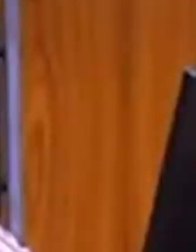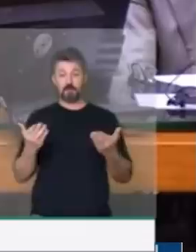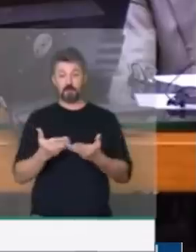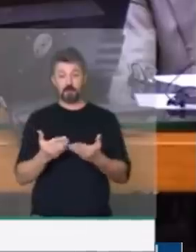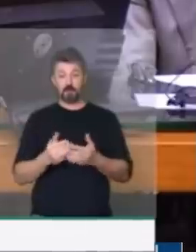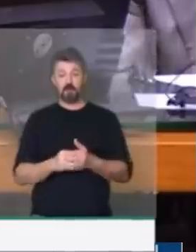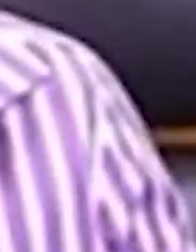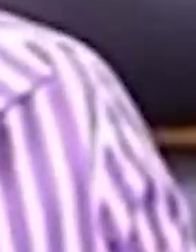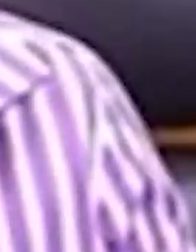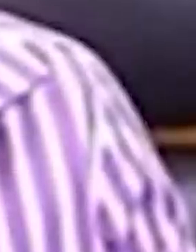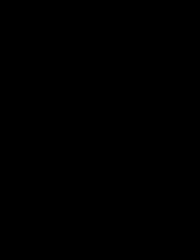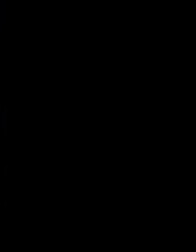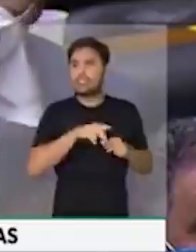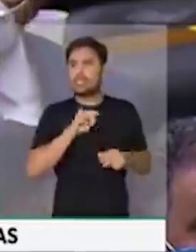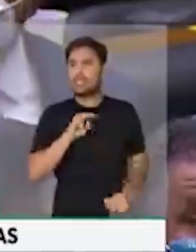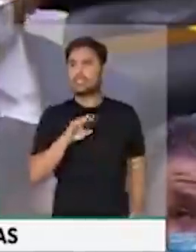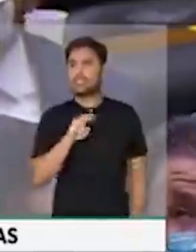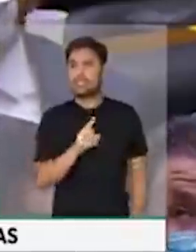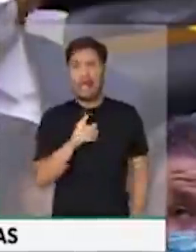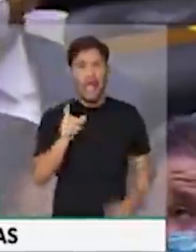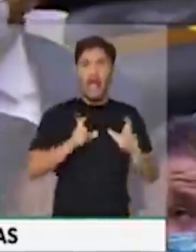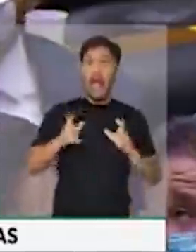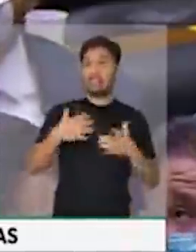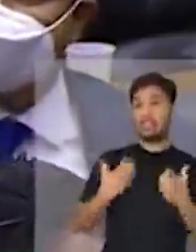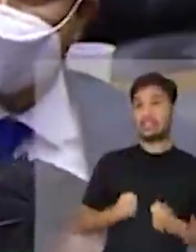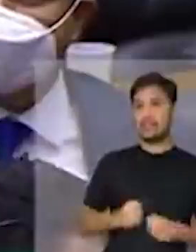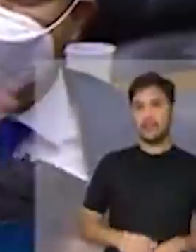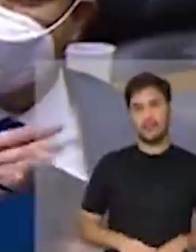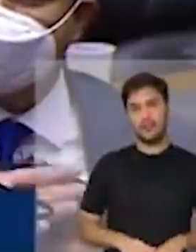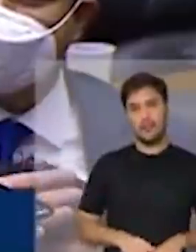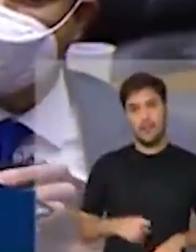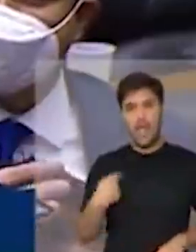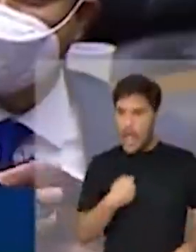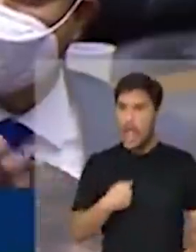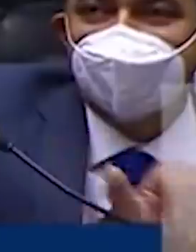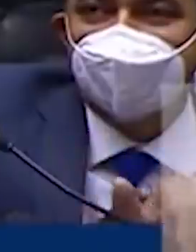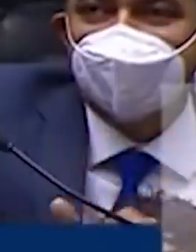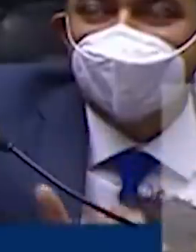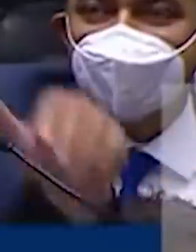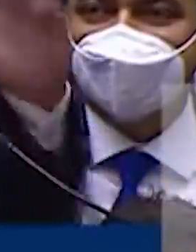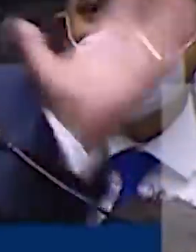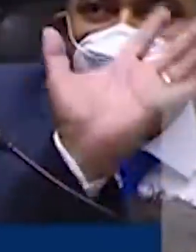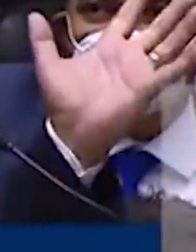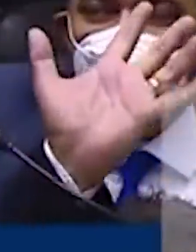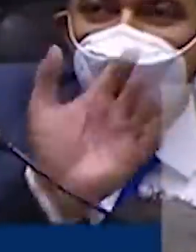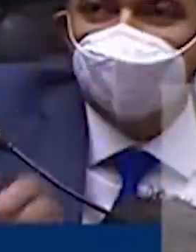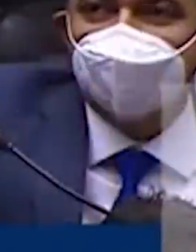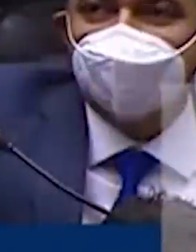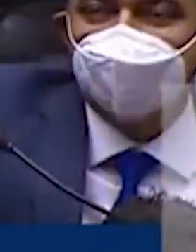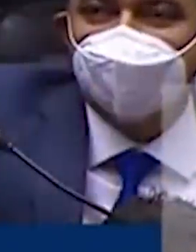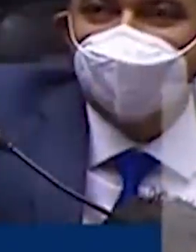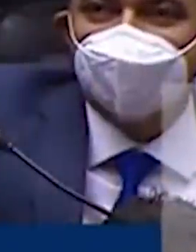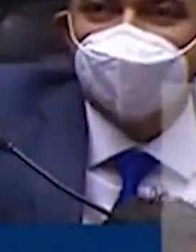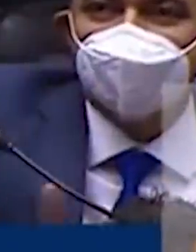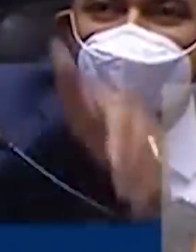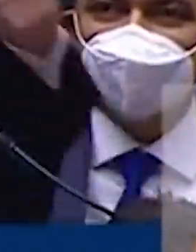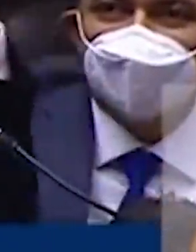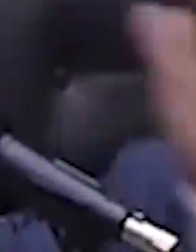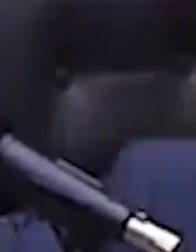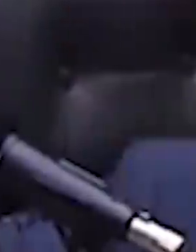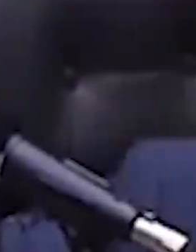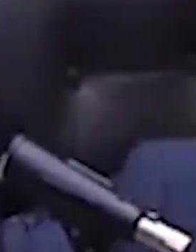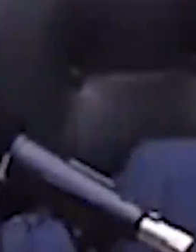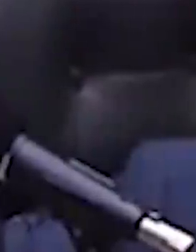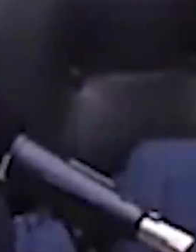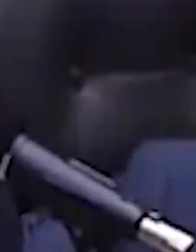Aberta, deputado Júnior. E a gente tem que aceitar. Eu simplesmente, porque disse graças a Deus, porque a fala dela